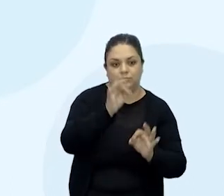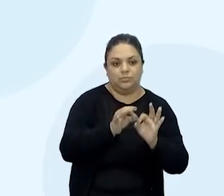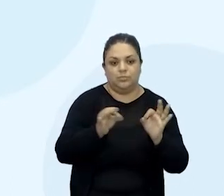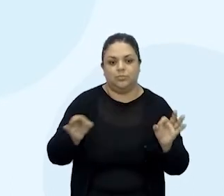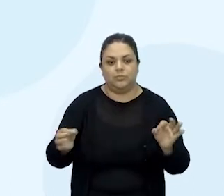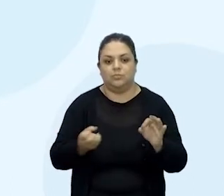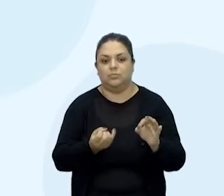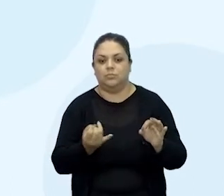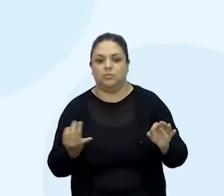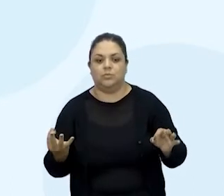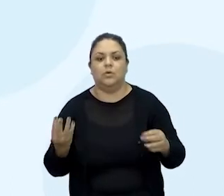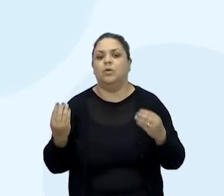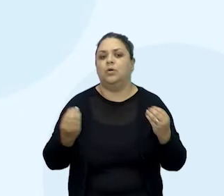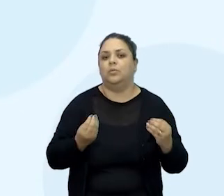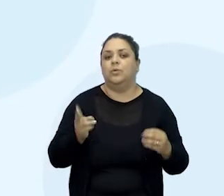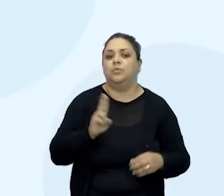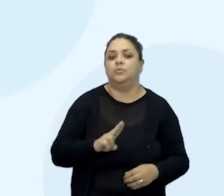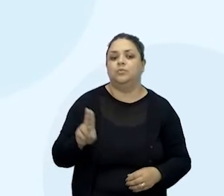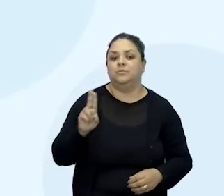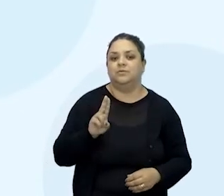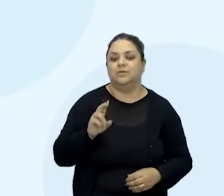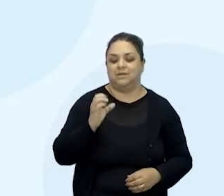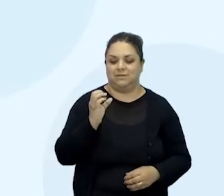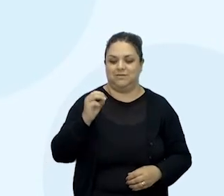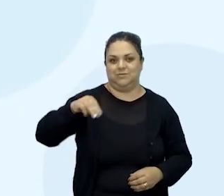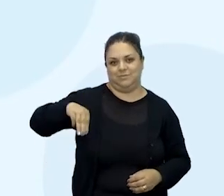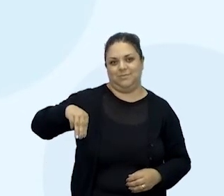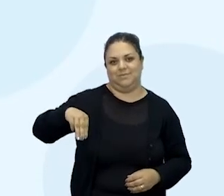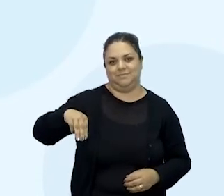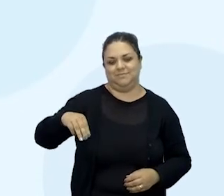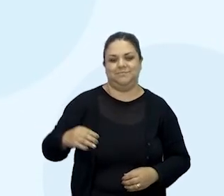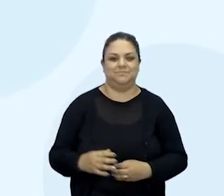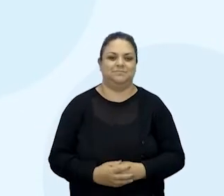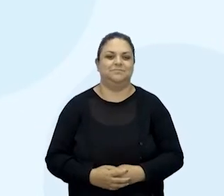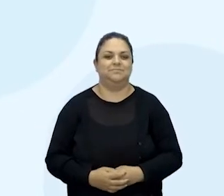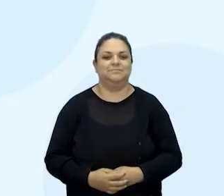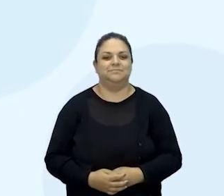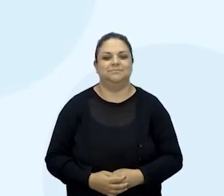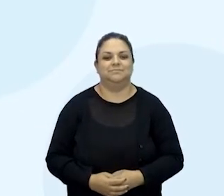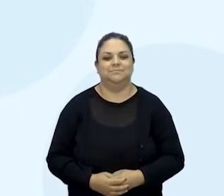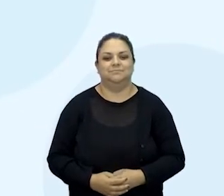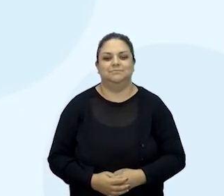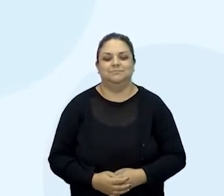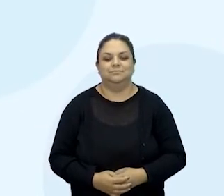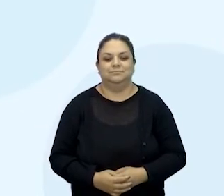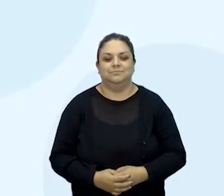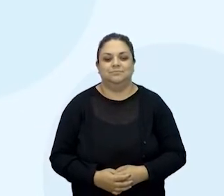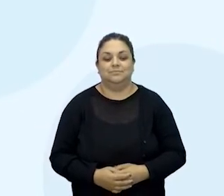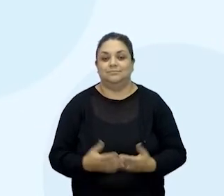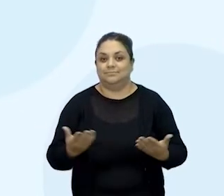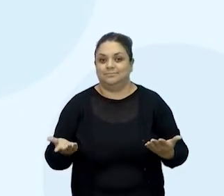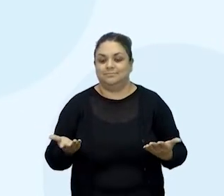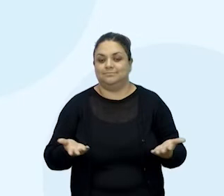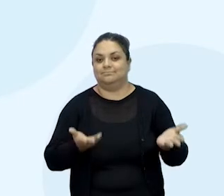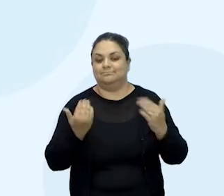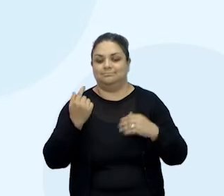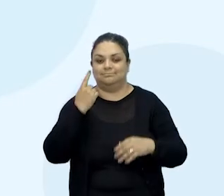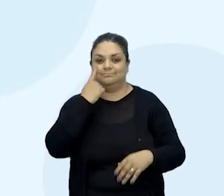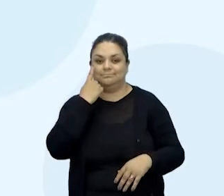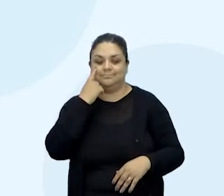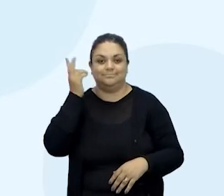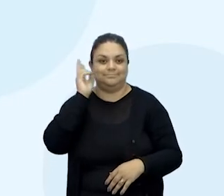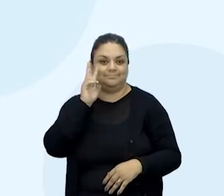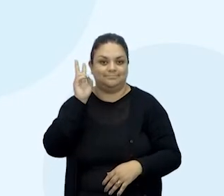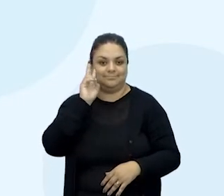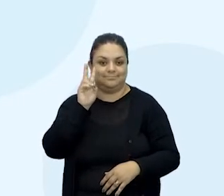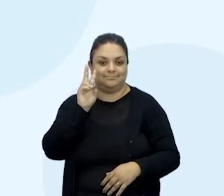vamos utilizar o centímetro, principalmente o centímetro. Então, vamos relembrar aqui a relação